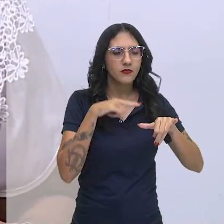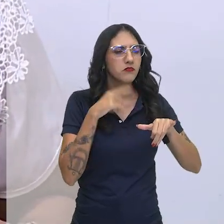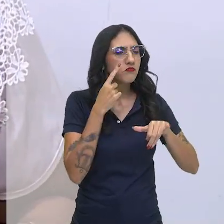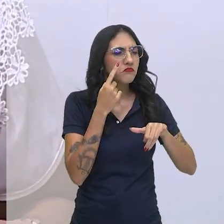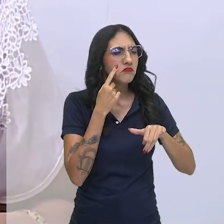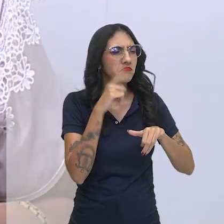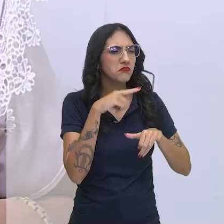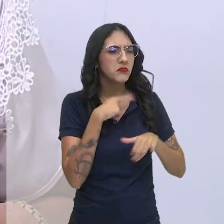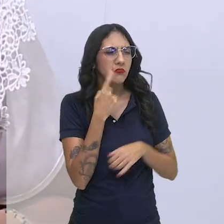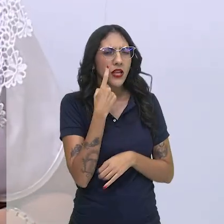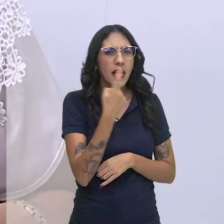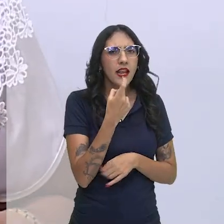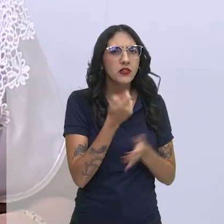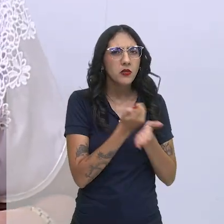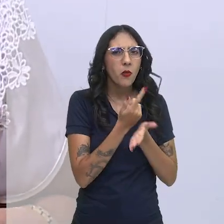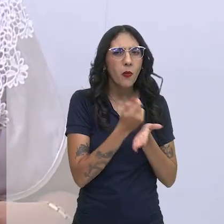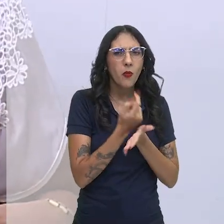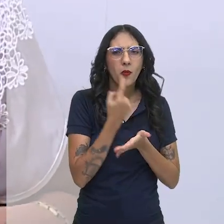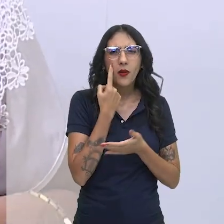me atrai e tá lá